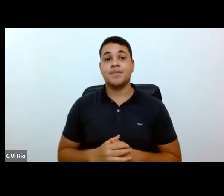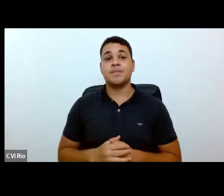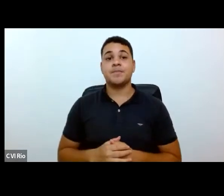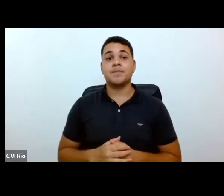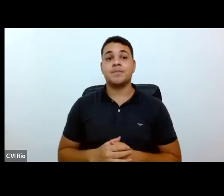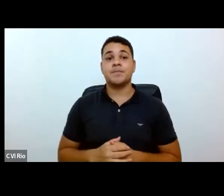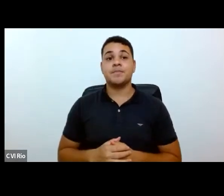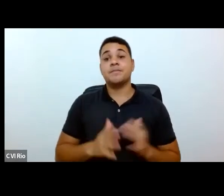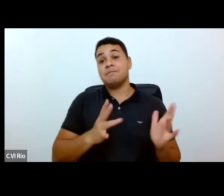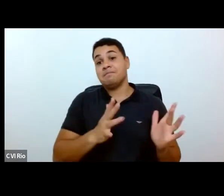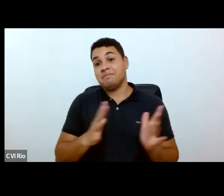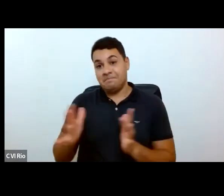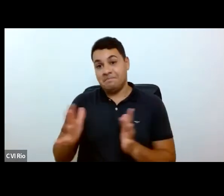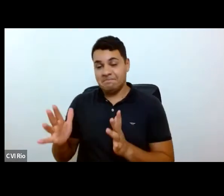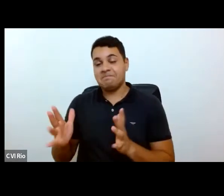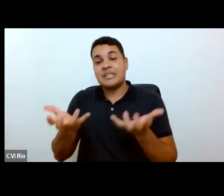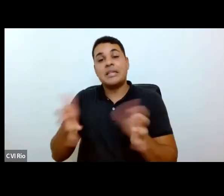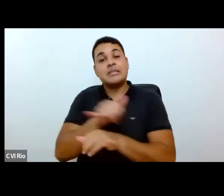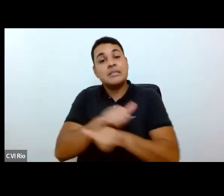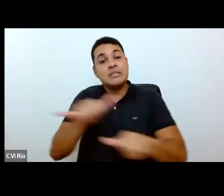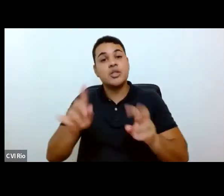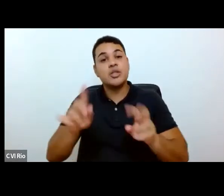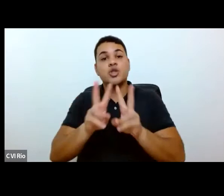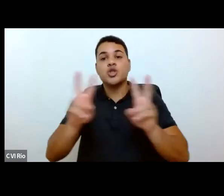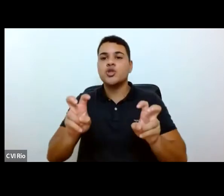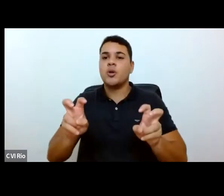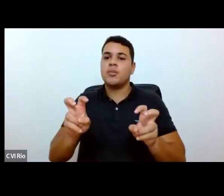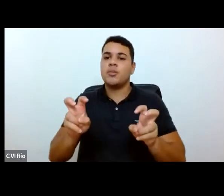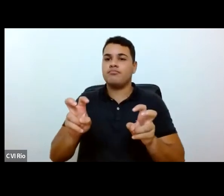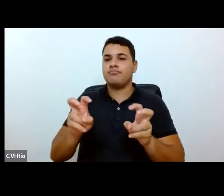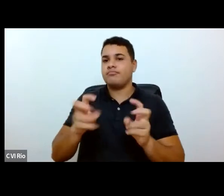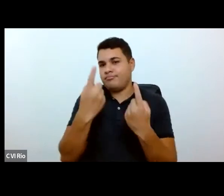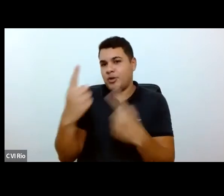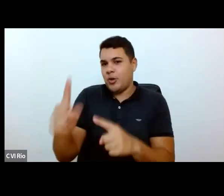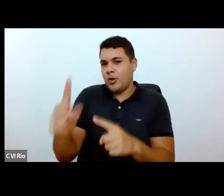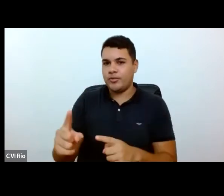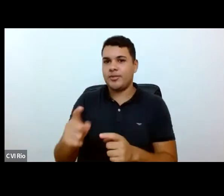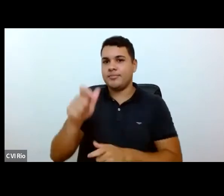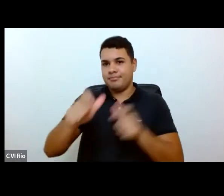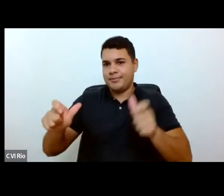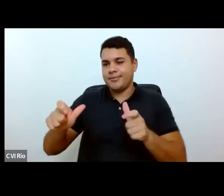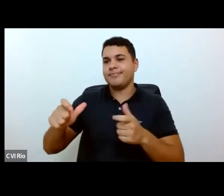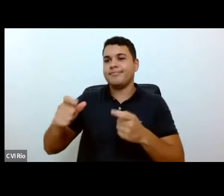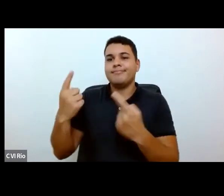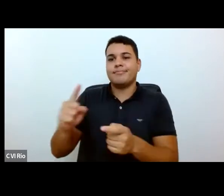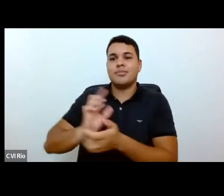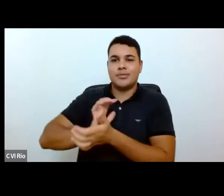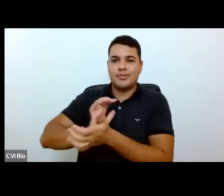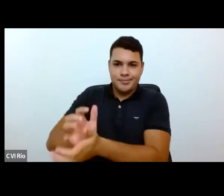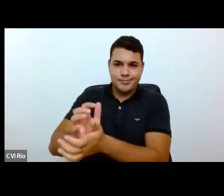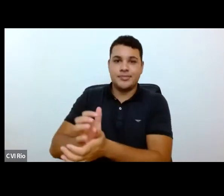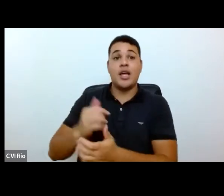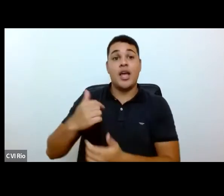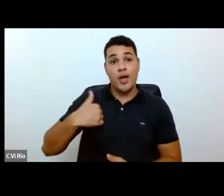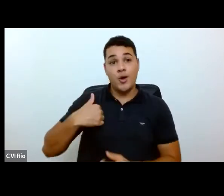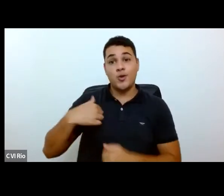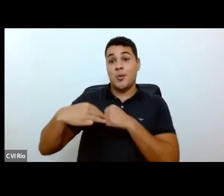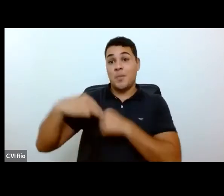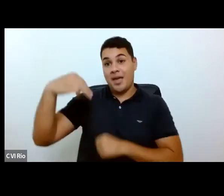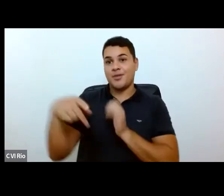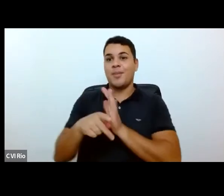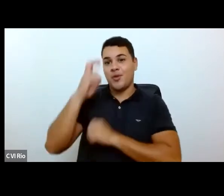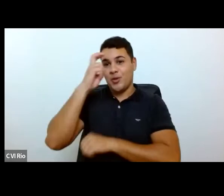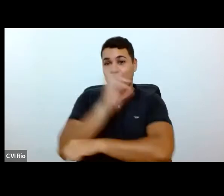reforçando o combate à transfobia na ciência brasileira, que eu me comprometo, né, enquanto uma travesti, pedagoga, mestra em cultura